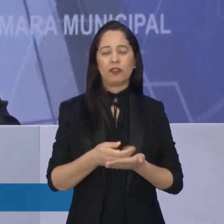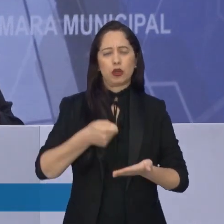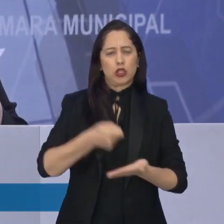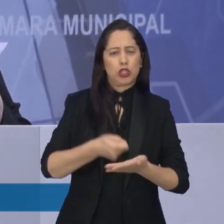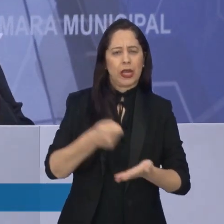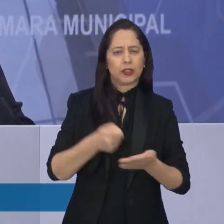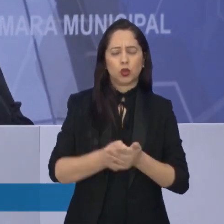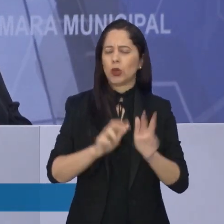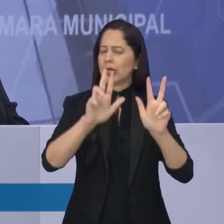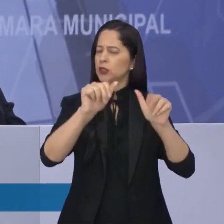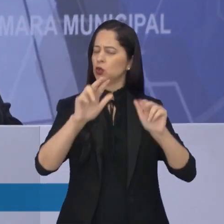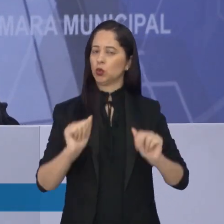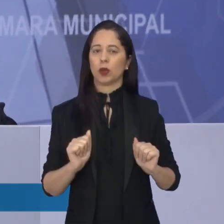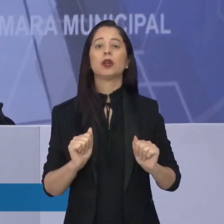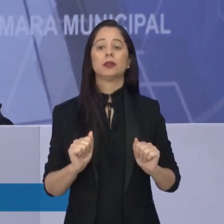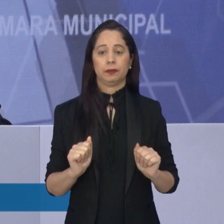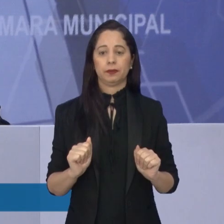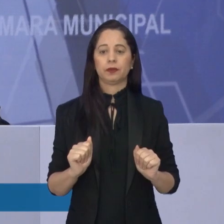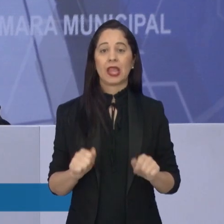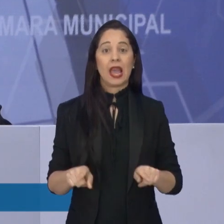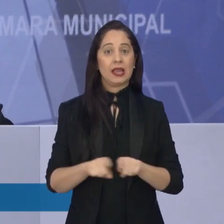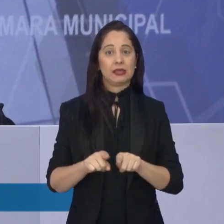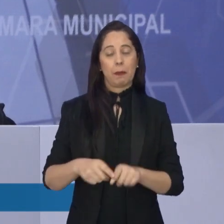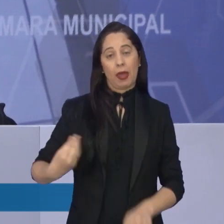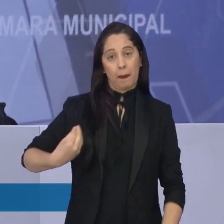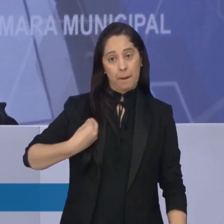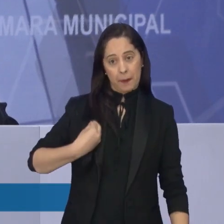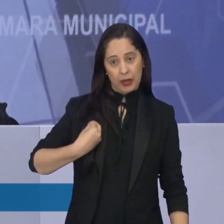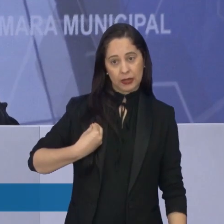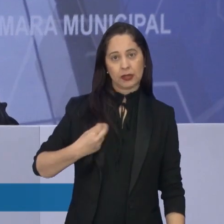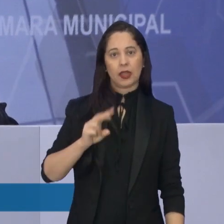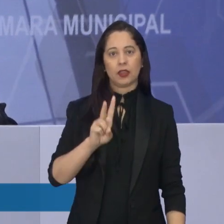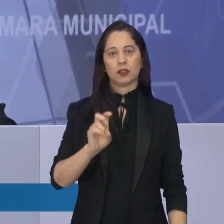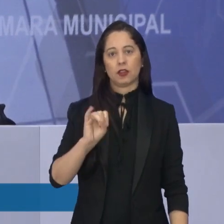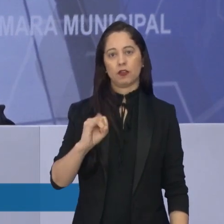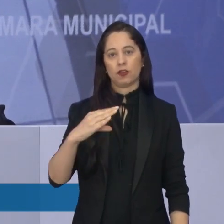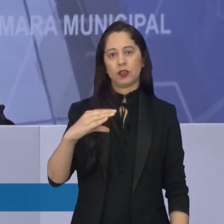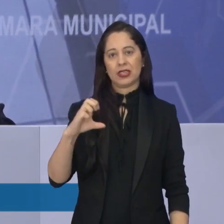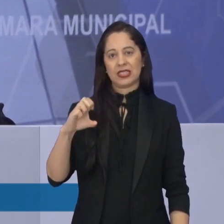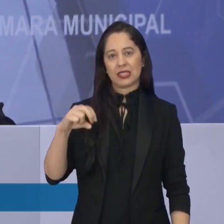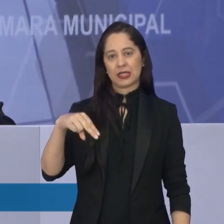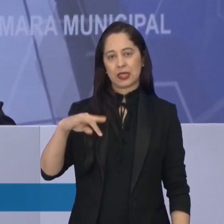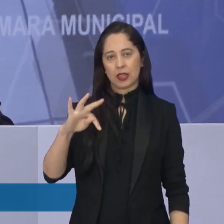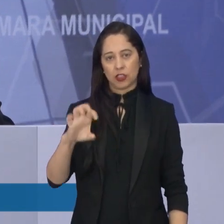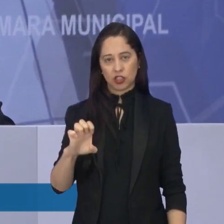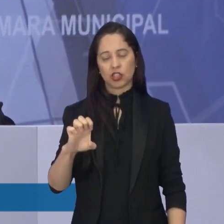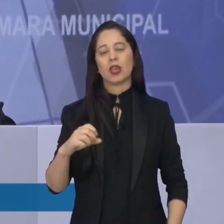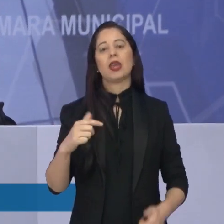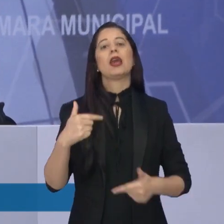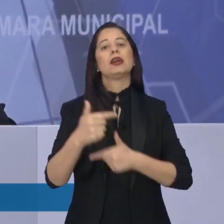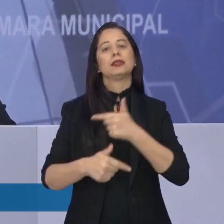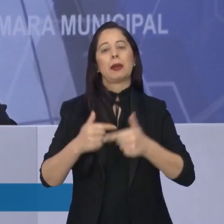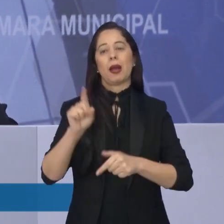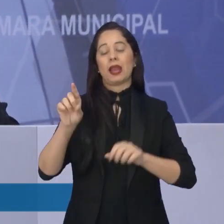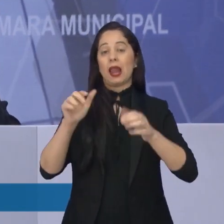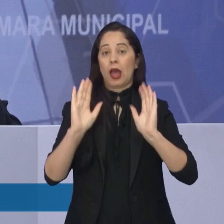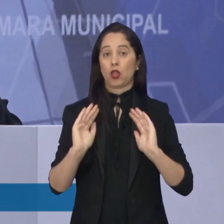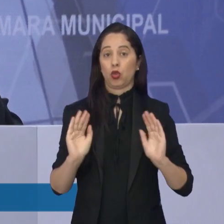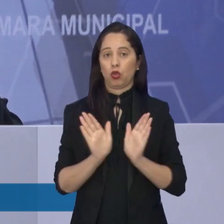Mais. A presença também de Vicente de Moraes Cioff, que é do Fórum Permanente em Defesa da